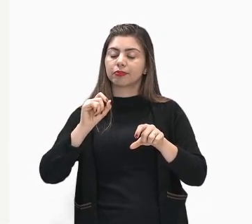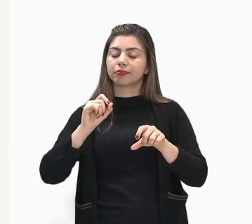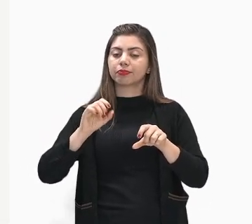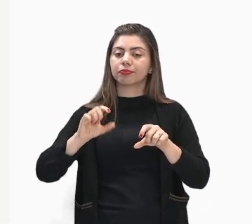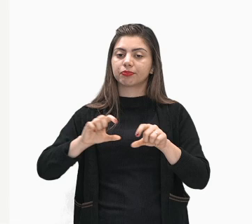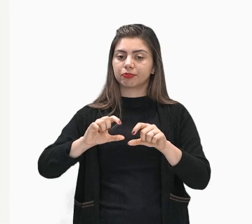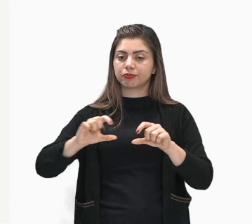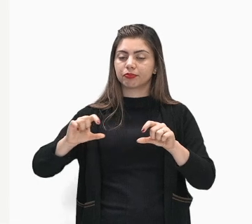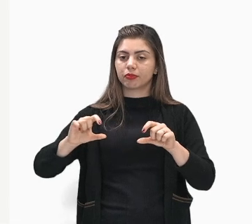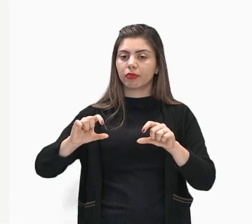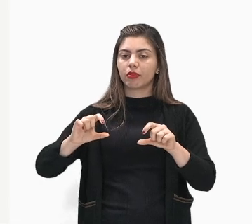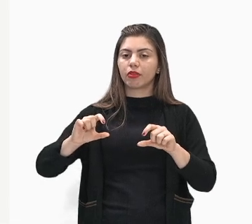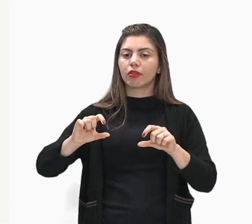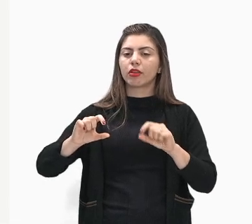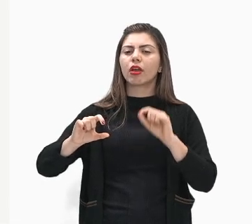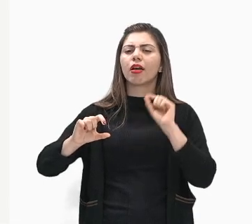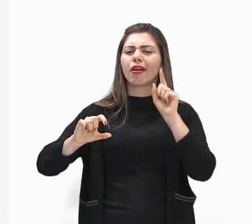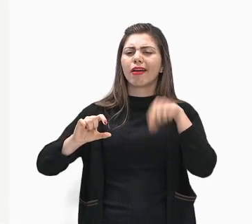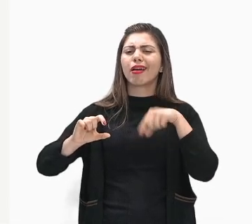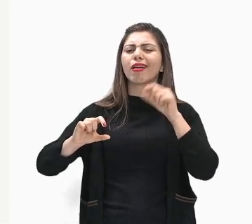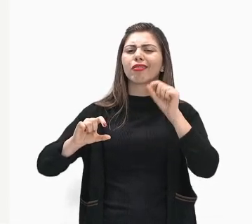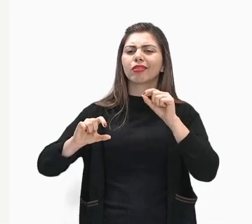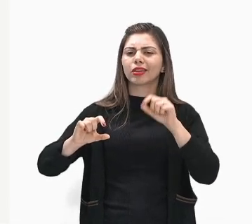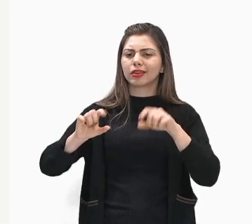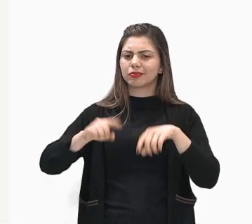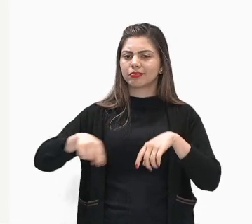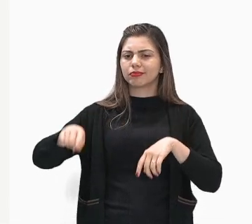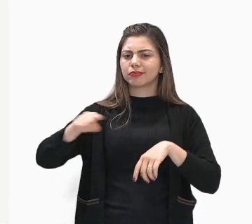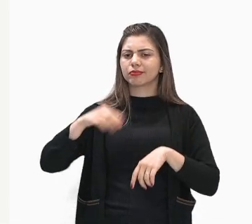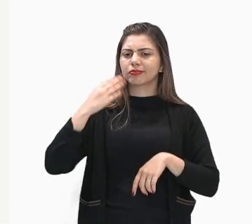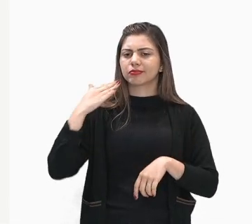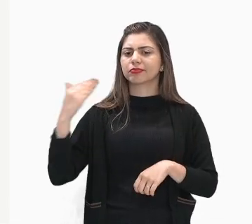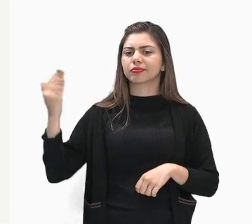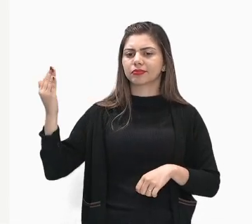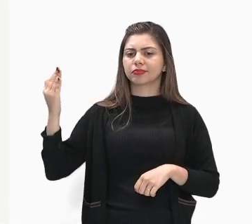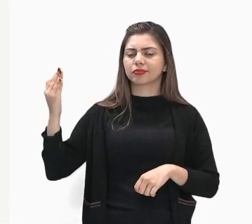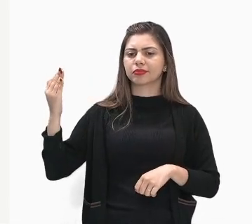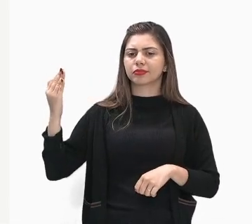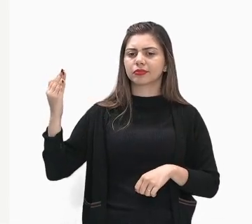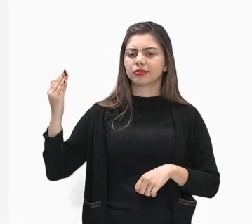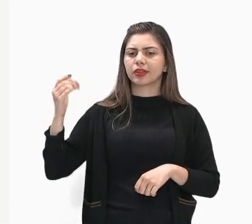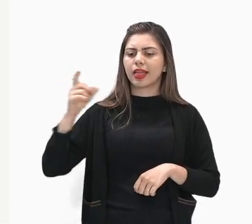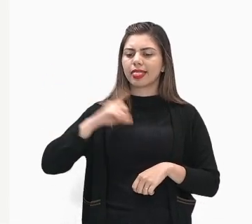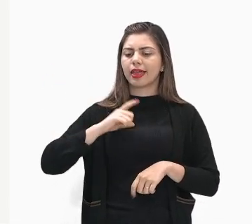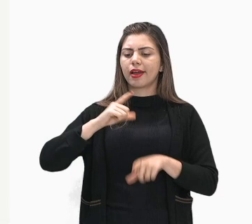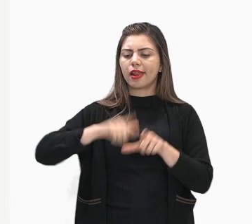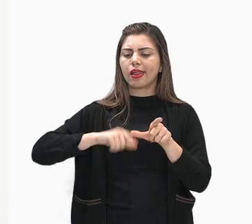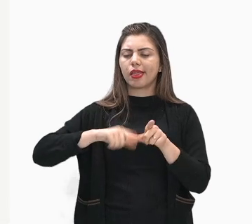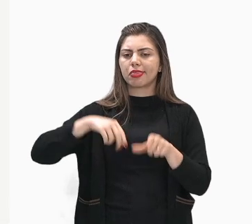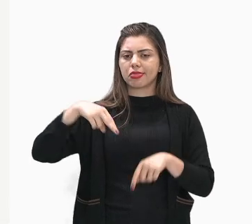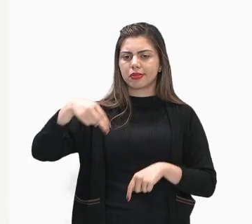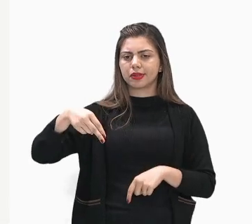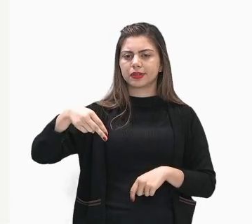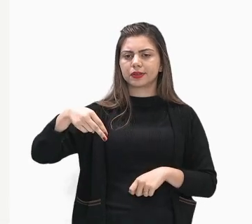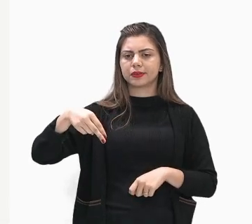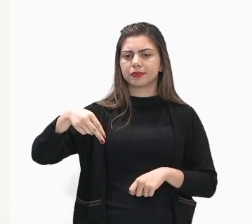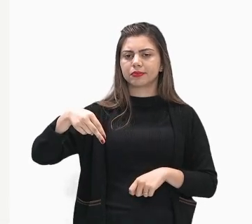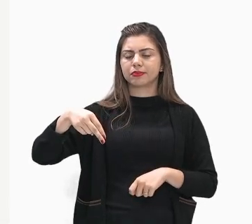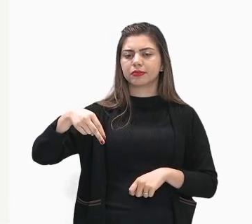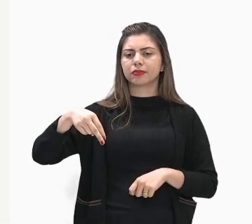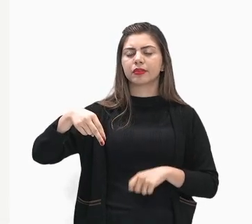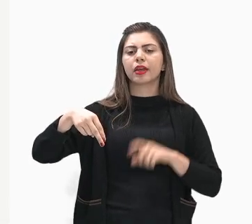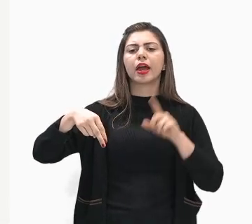é exatamente essa região aqui, ó, avermelhada, que tem um N gravado, a gente chama